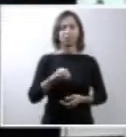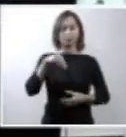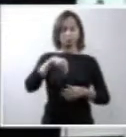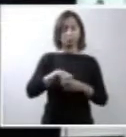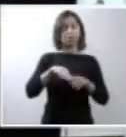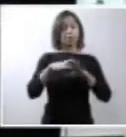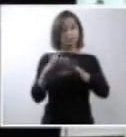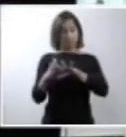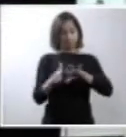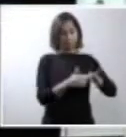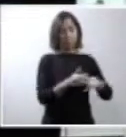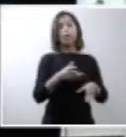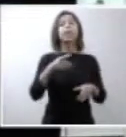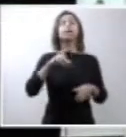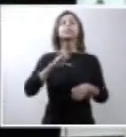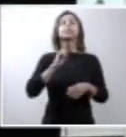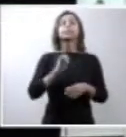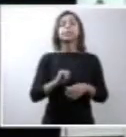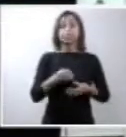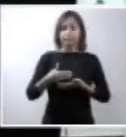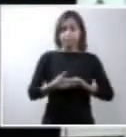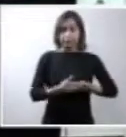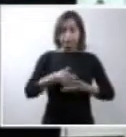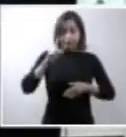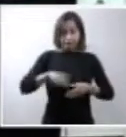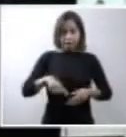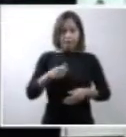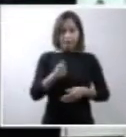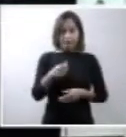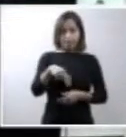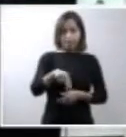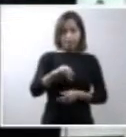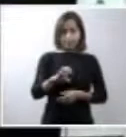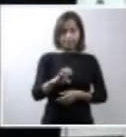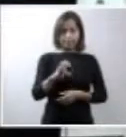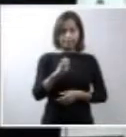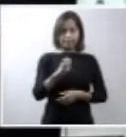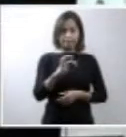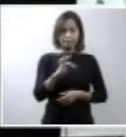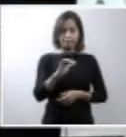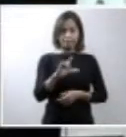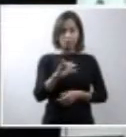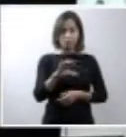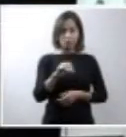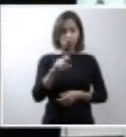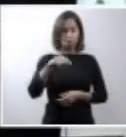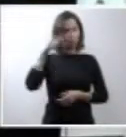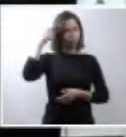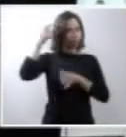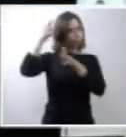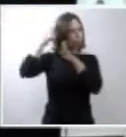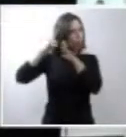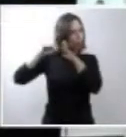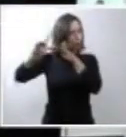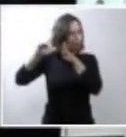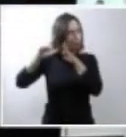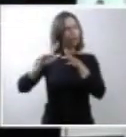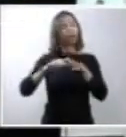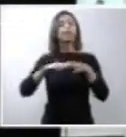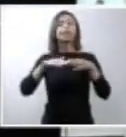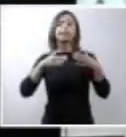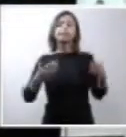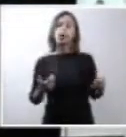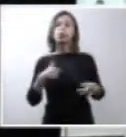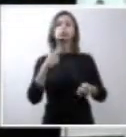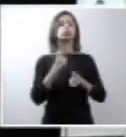anencefálico, esta unidade está doente. E esta unidade